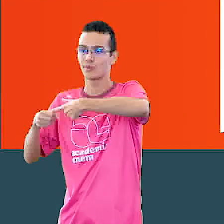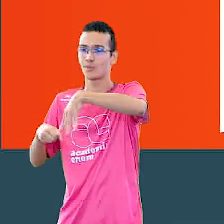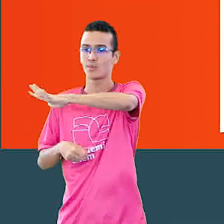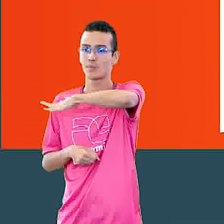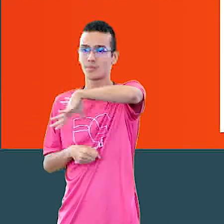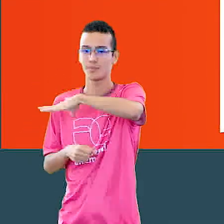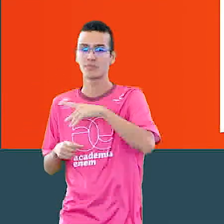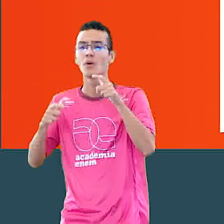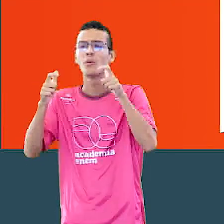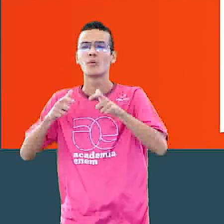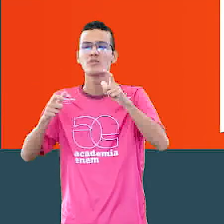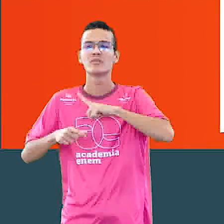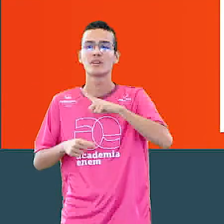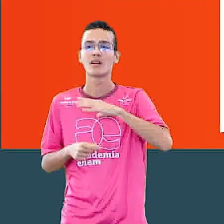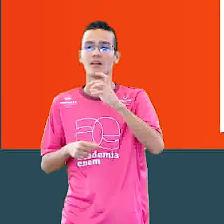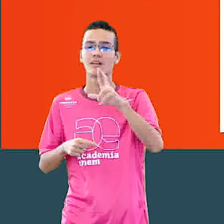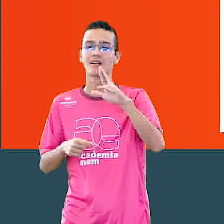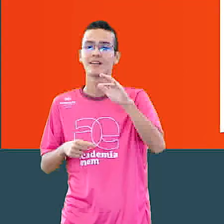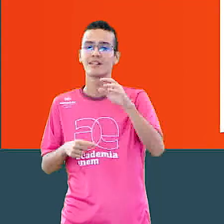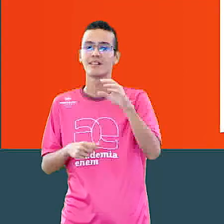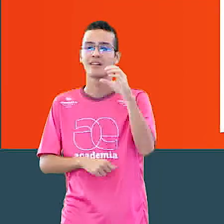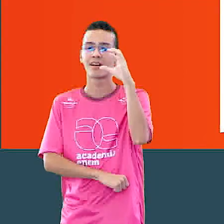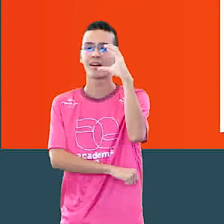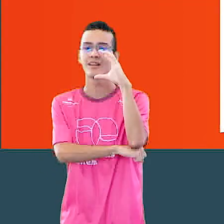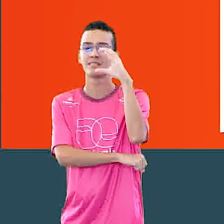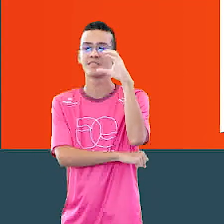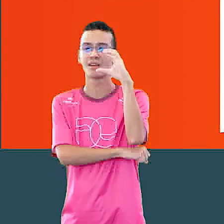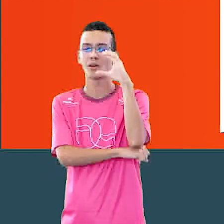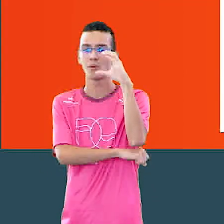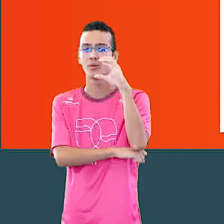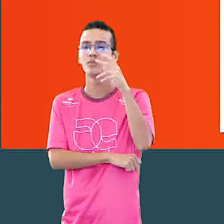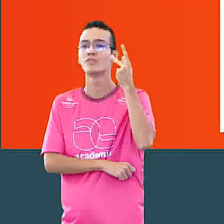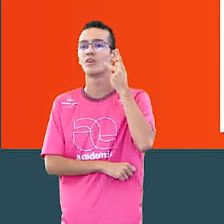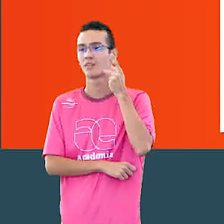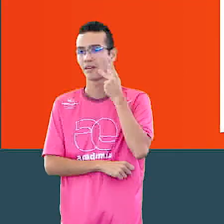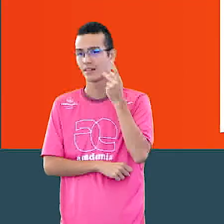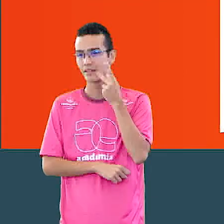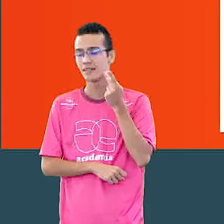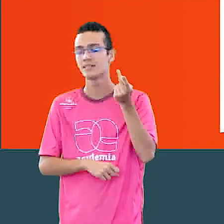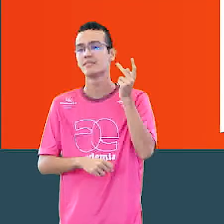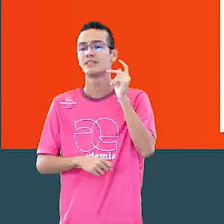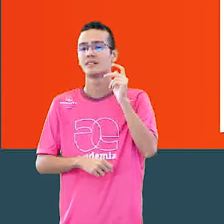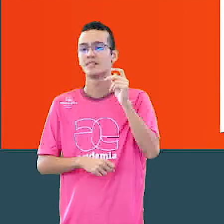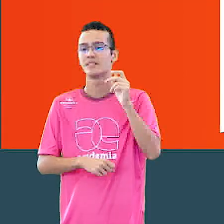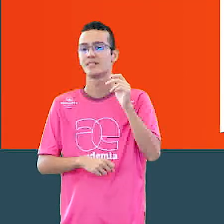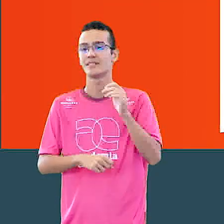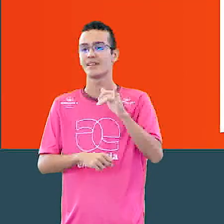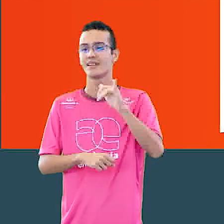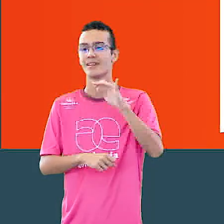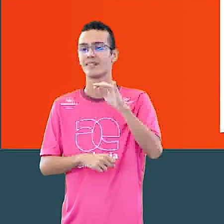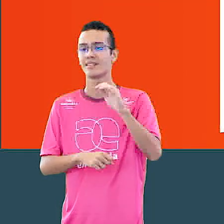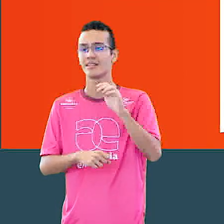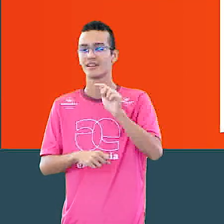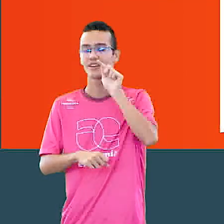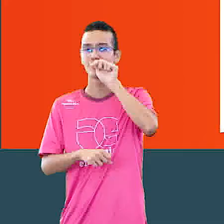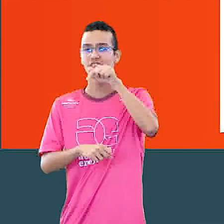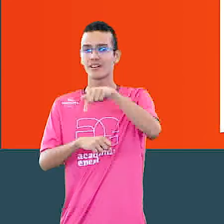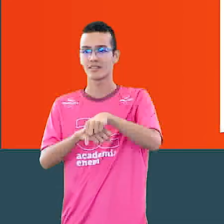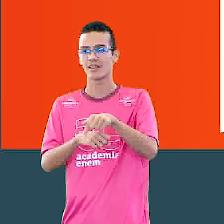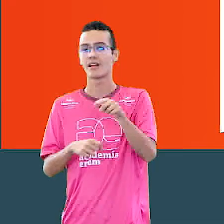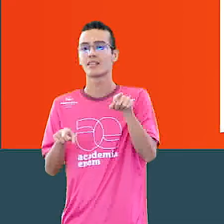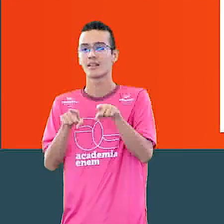lá. Crateús, Fortaleza, Itapajé, Quixadá, Russas e